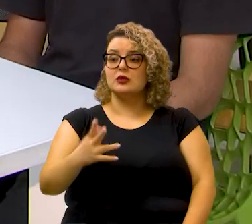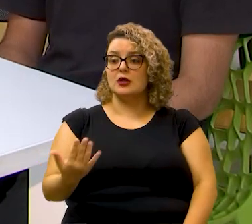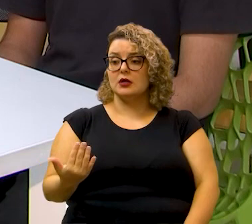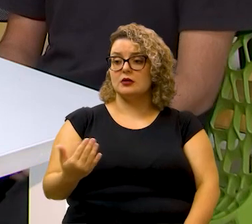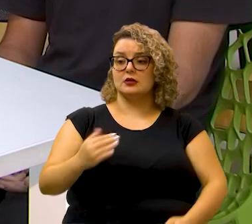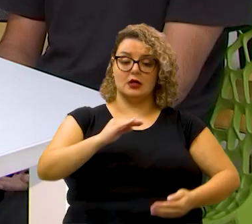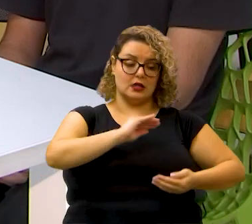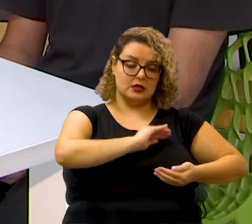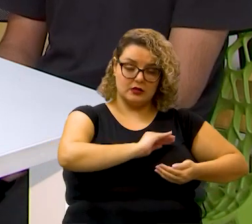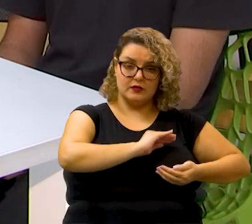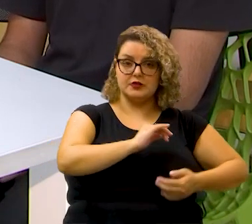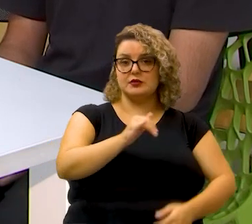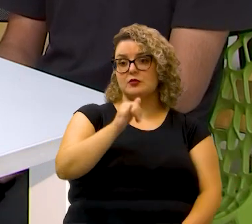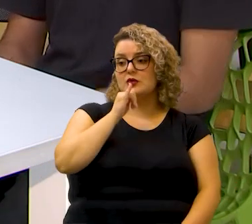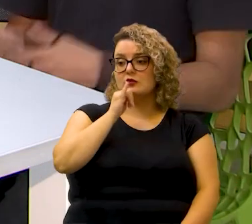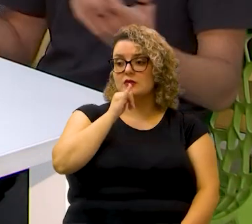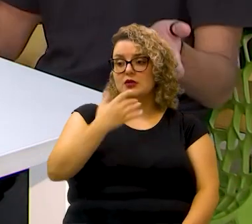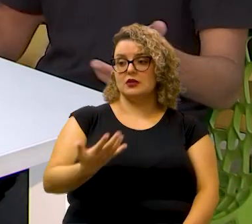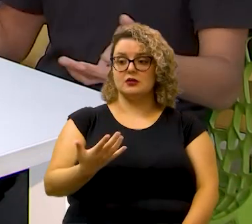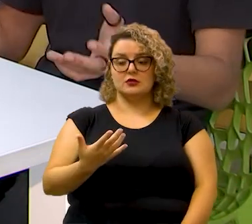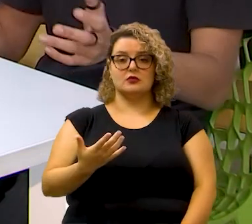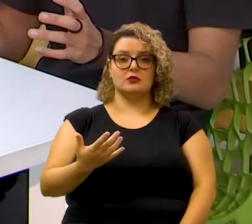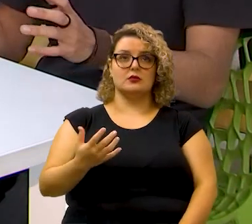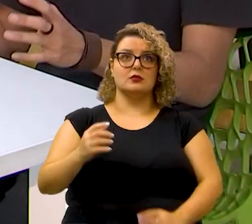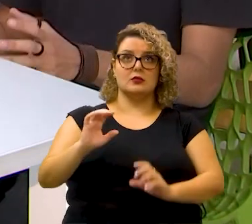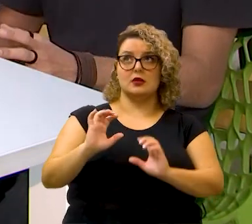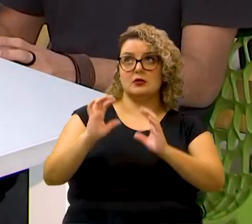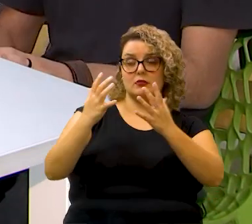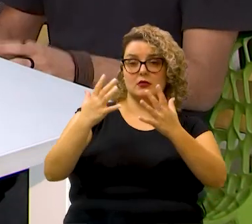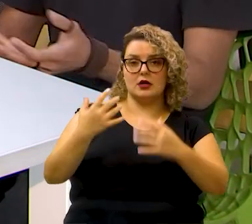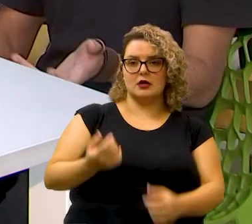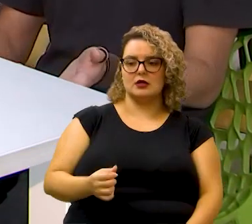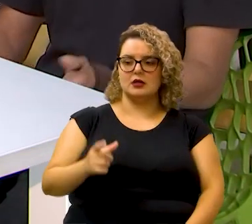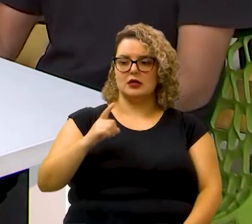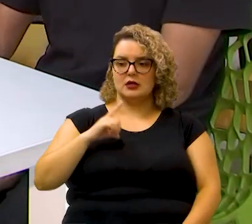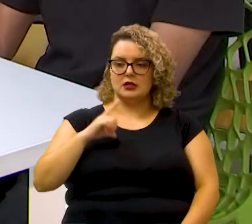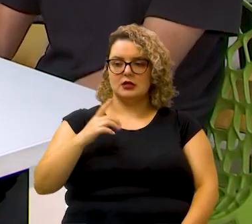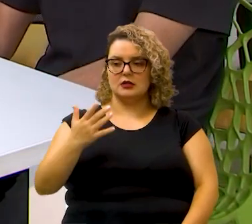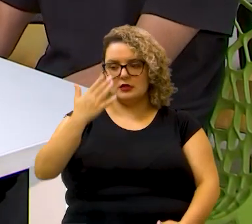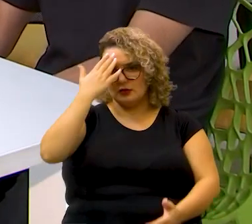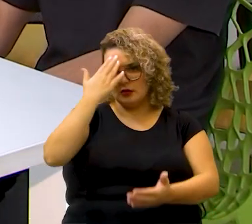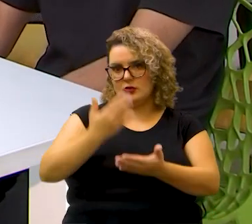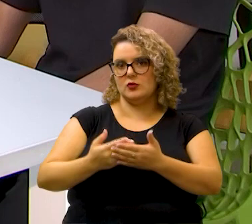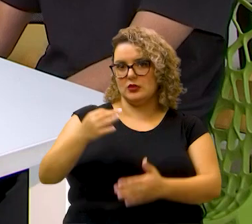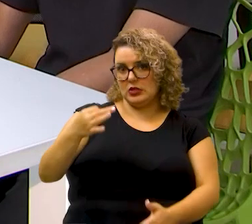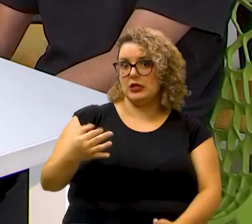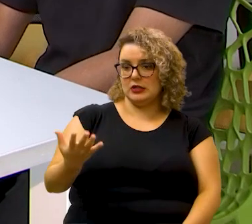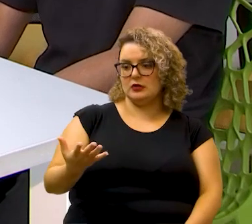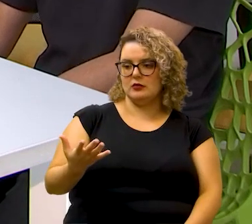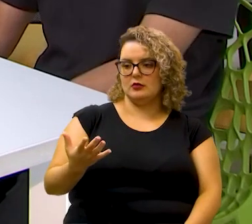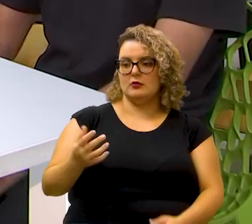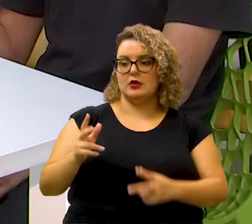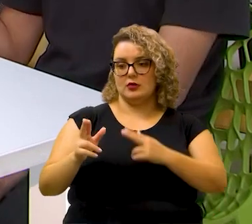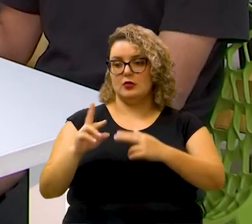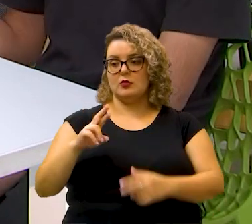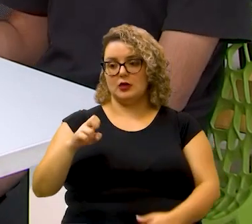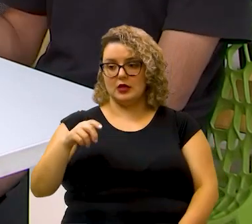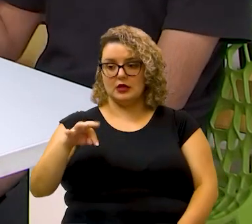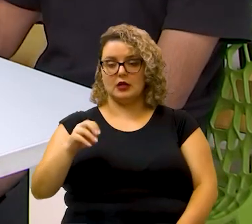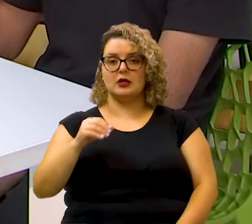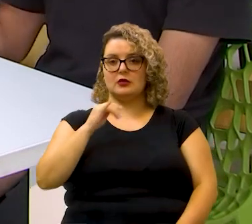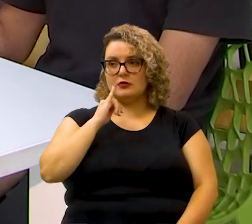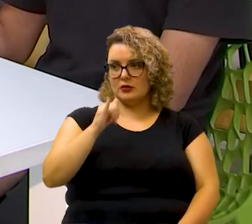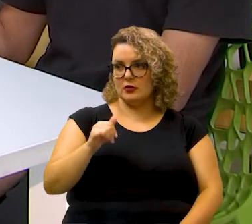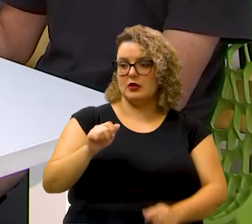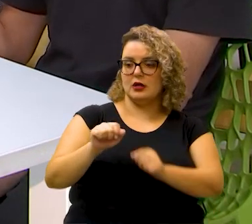ser utilizada até mesmo em defesa civil, por exemplo, com uma grande quantidade dessas estações, já que a gente acredita que seria o ideal. Mas, como o Renato falou, também